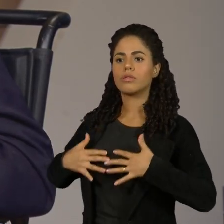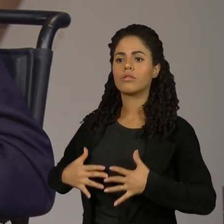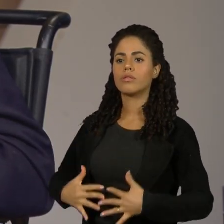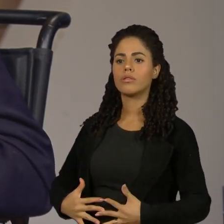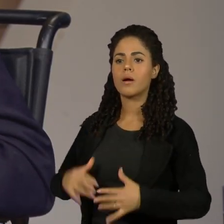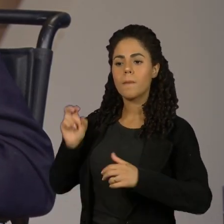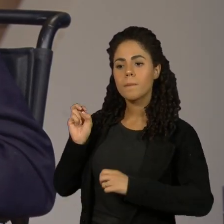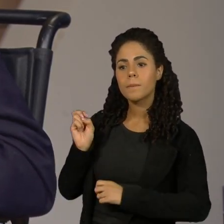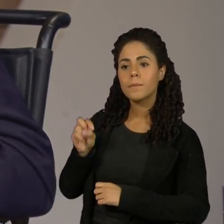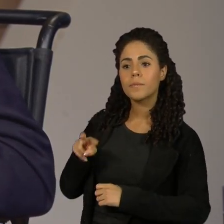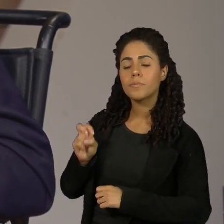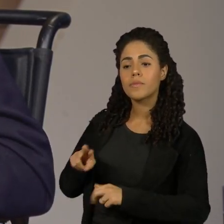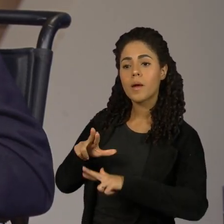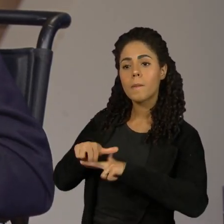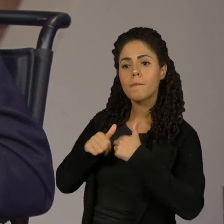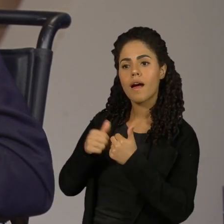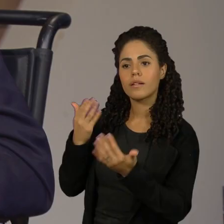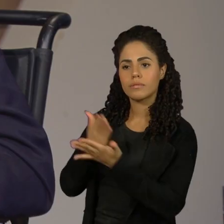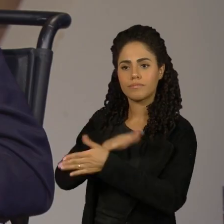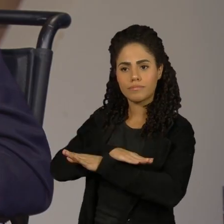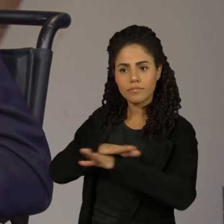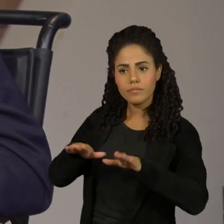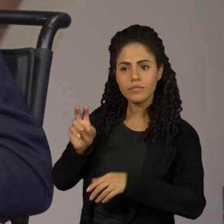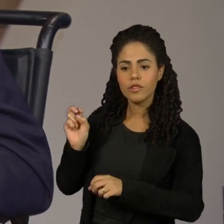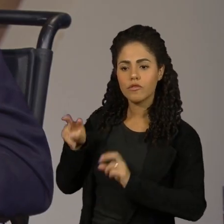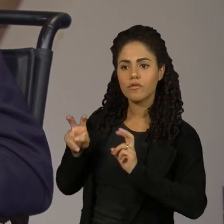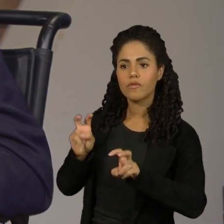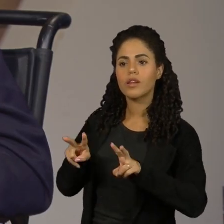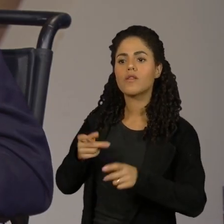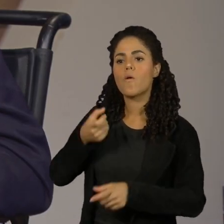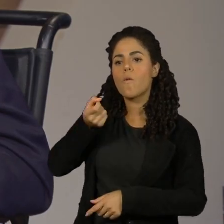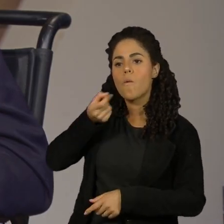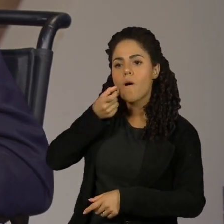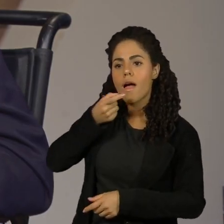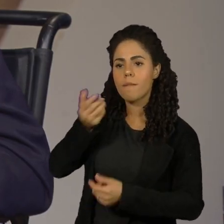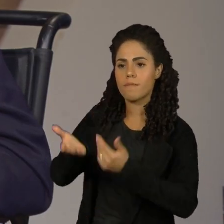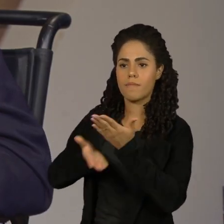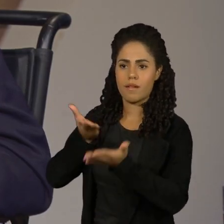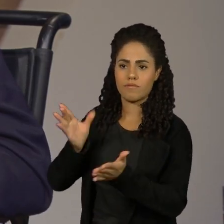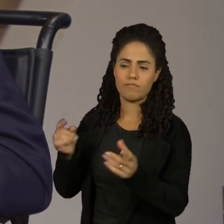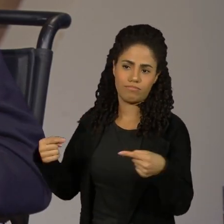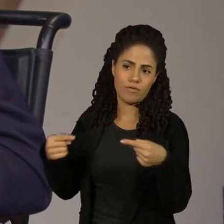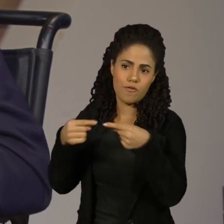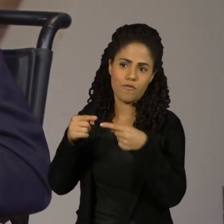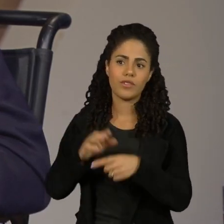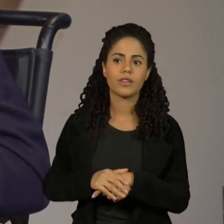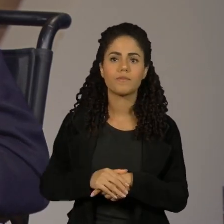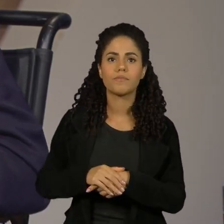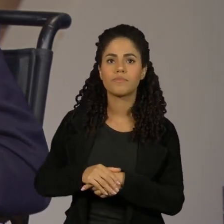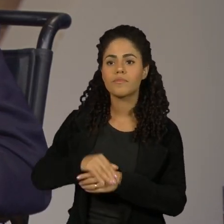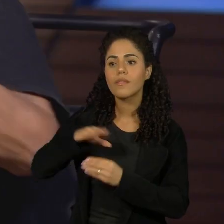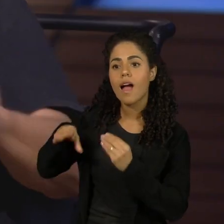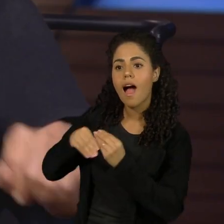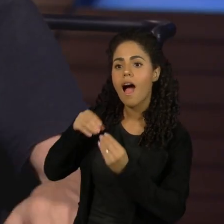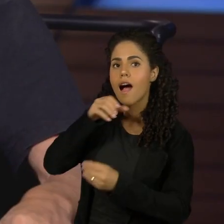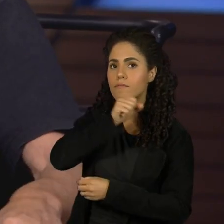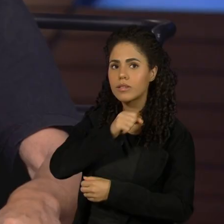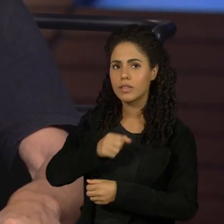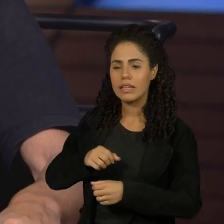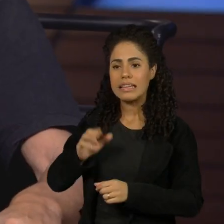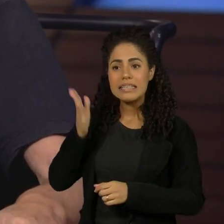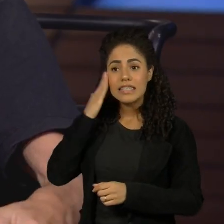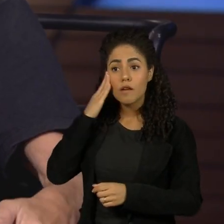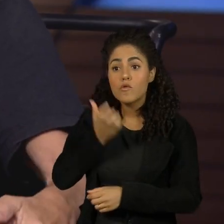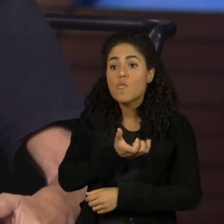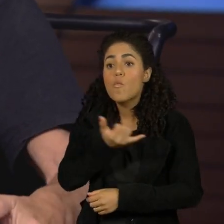a gente acaba com a multiplicação de vírus com o medicamento no coquetel. Uma observação rapidinha. Você sabe quantos